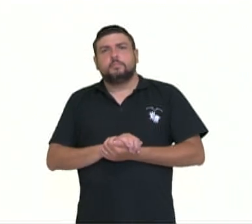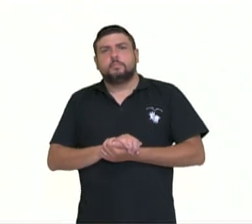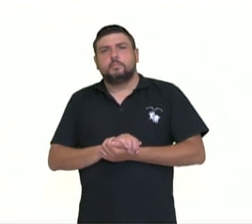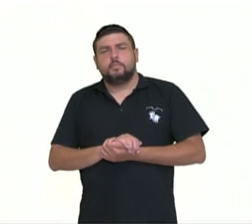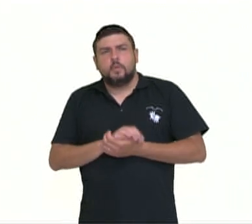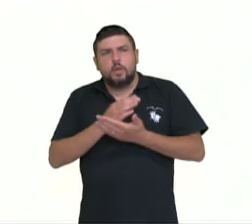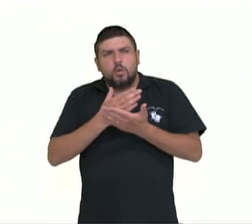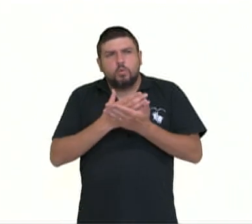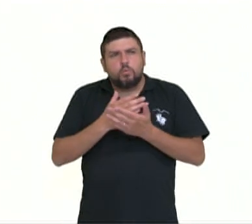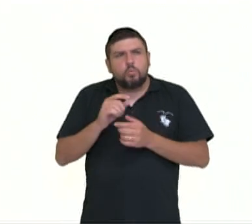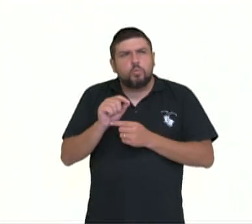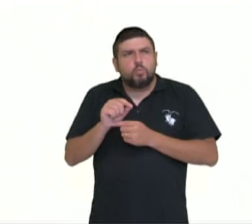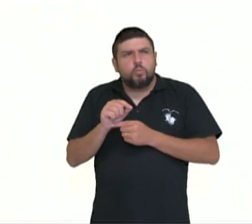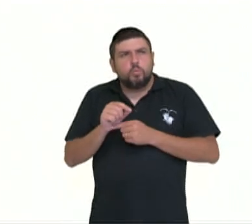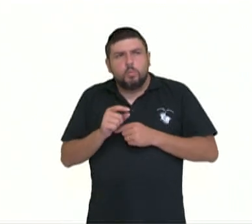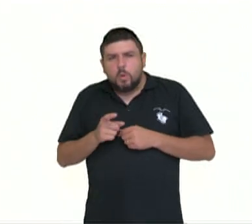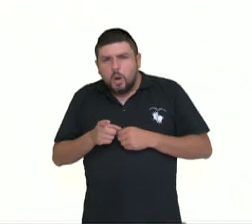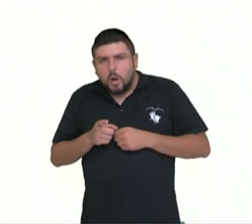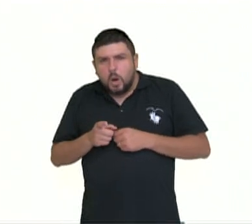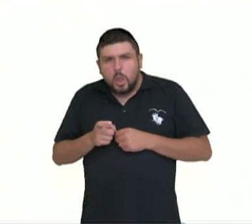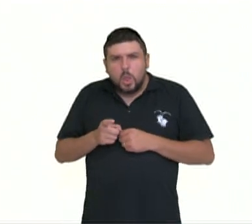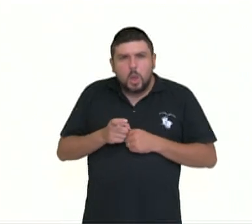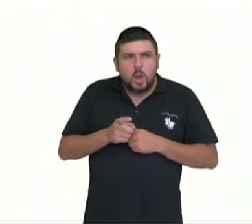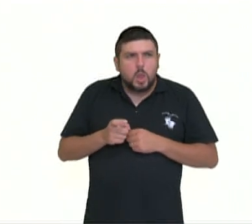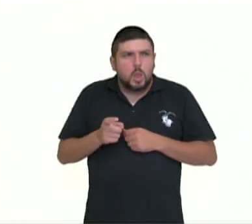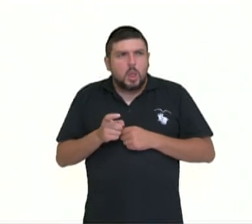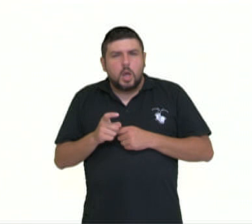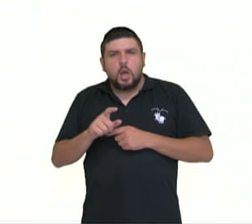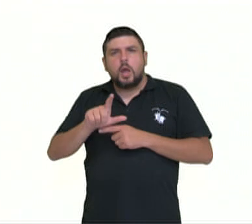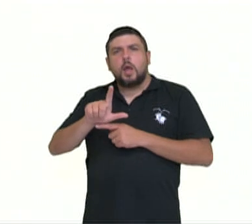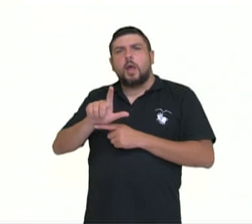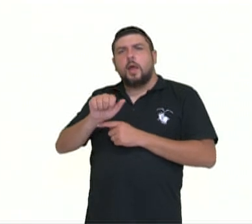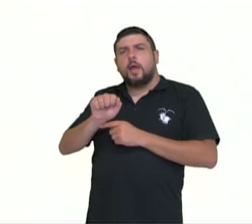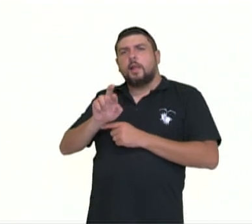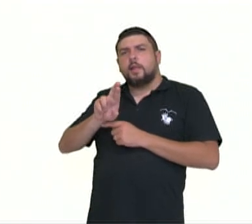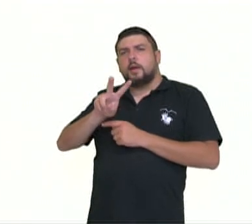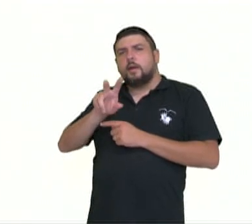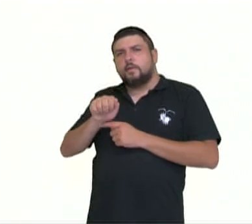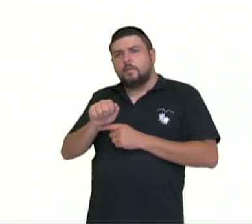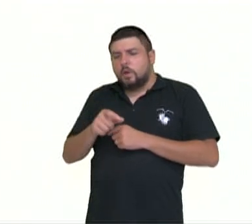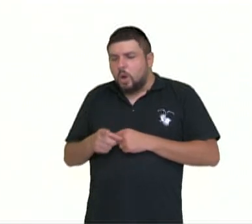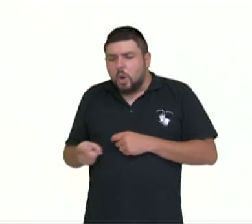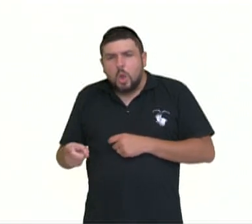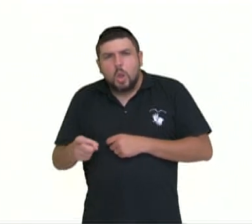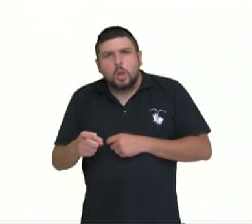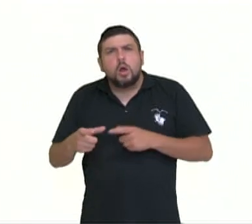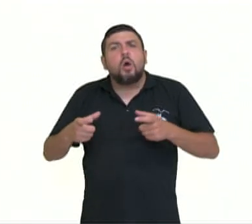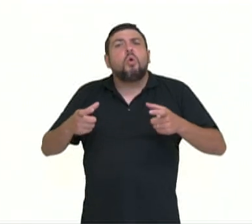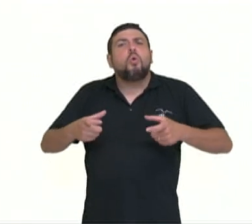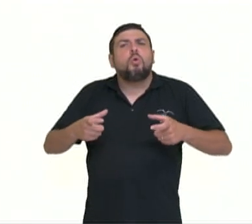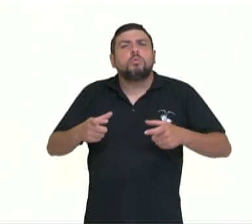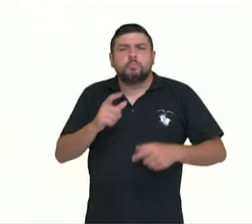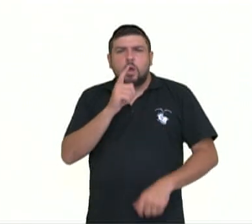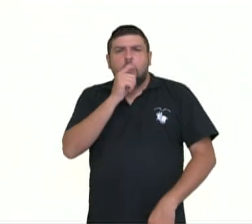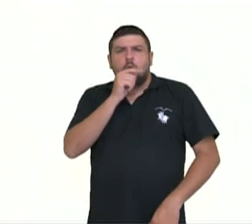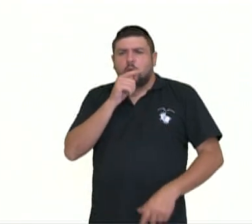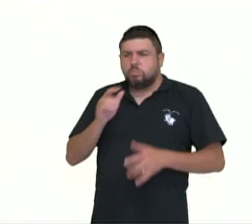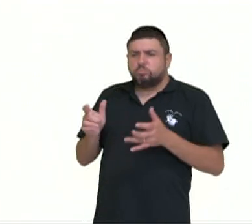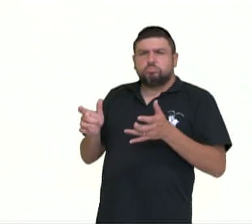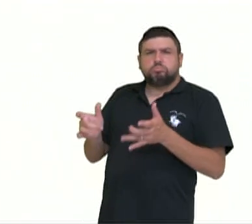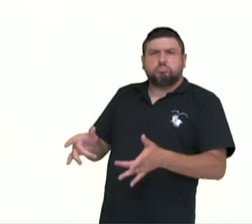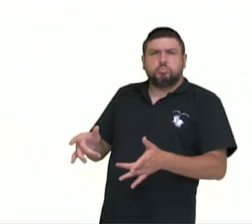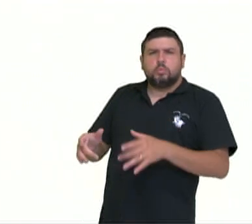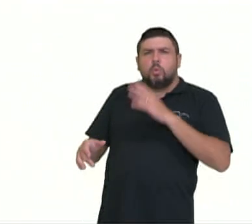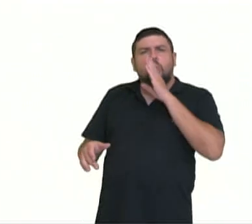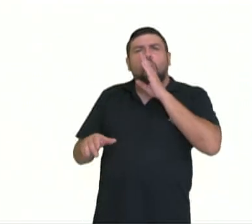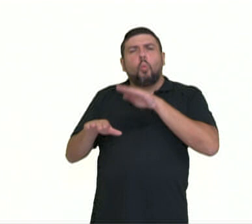da larva, fase juvenil ali, tá? Essa larva ela vai se desenvolver na água parada, tá? Ela se desenvolve na água parada e depois